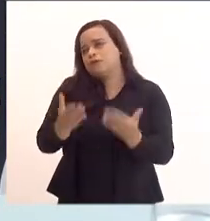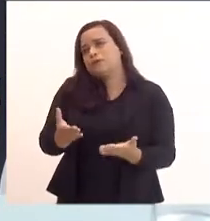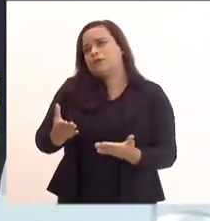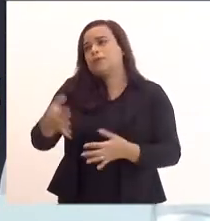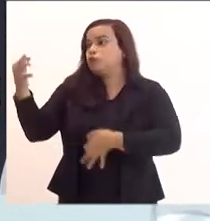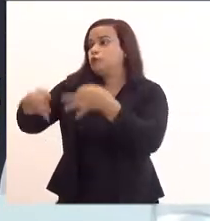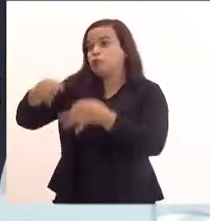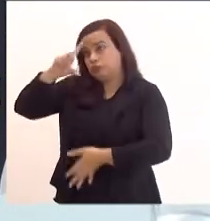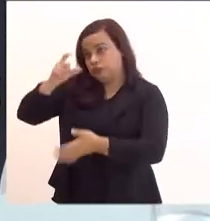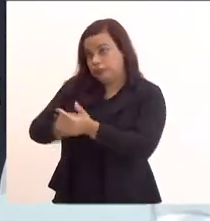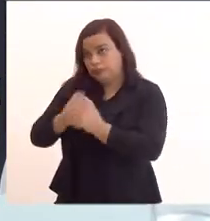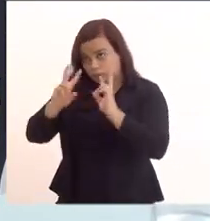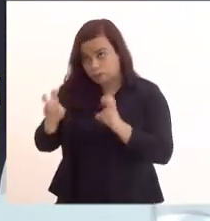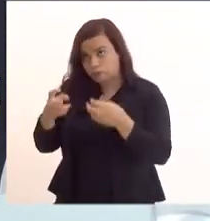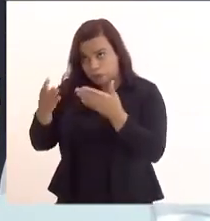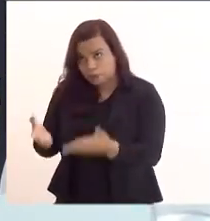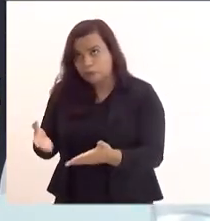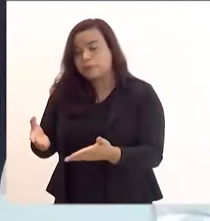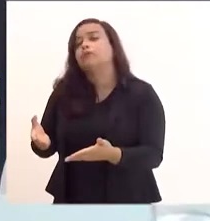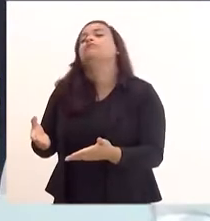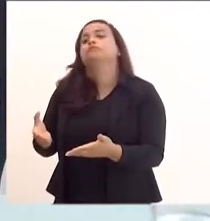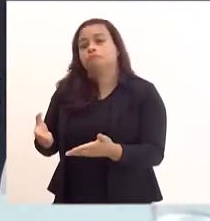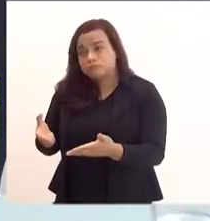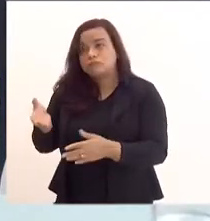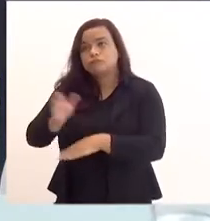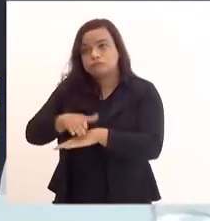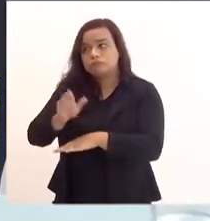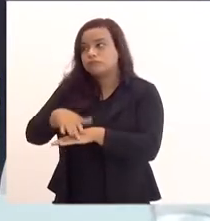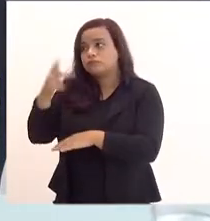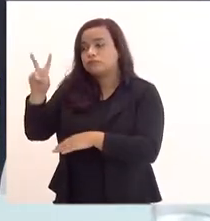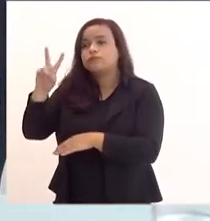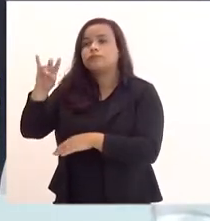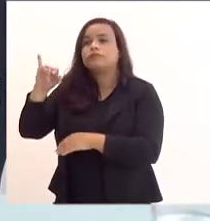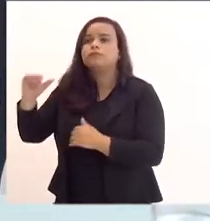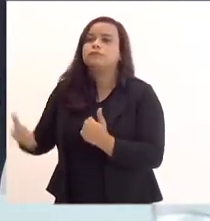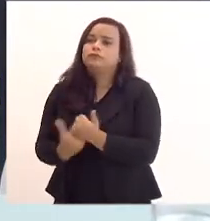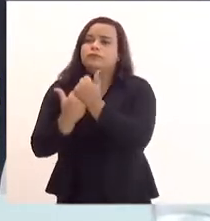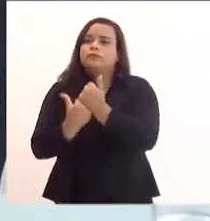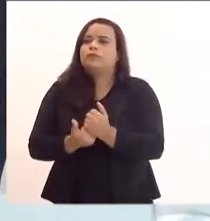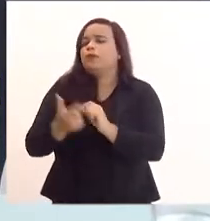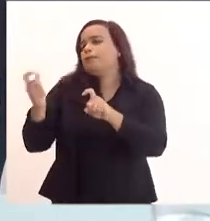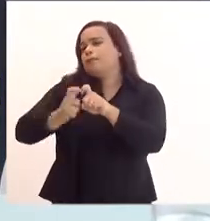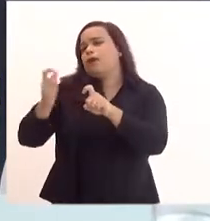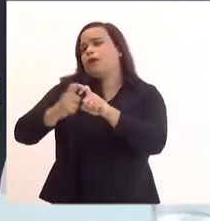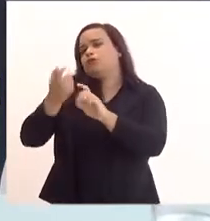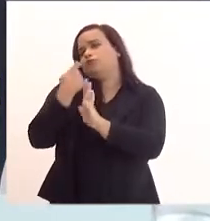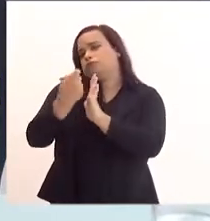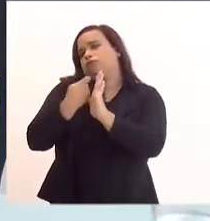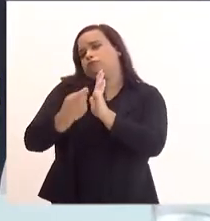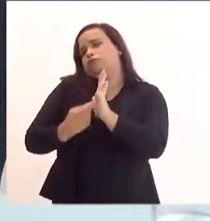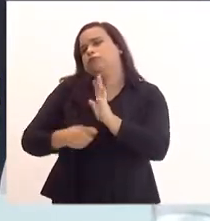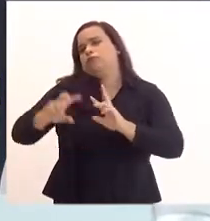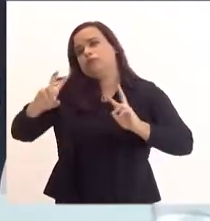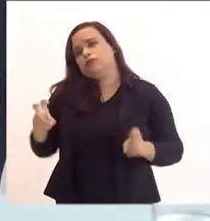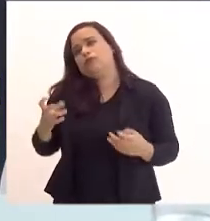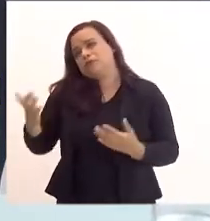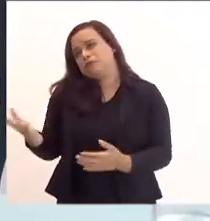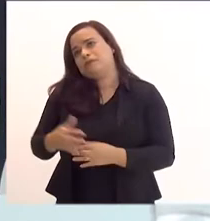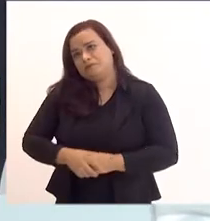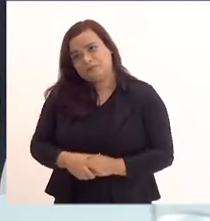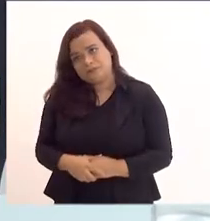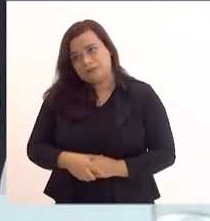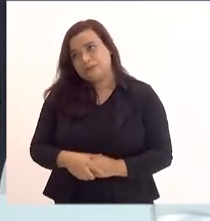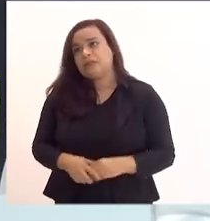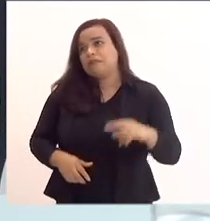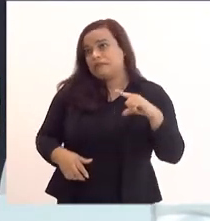para esse caso específico, ele se respalda no que os médicos escreverem. Não ter